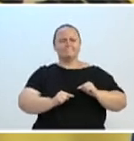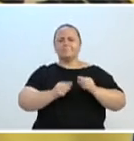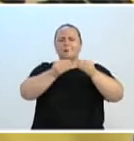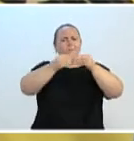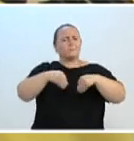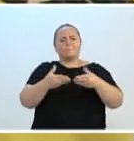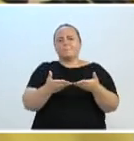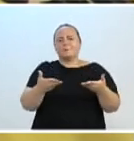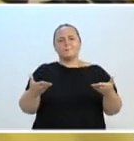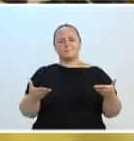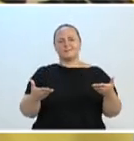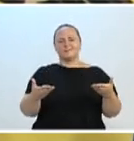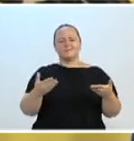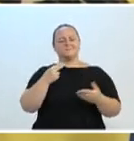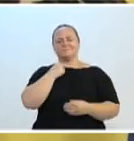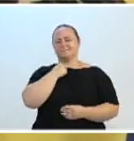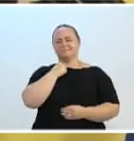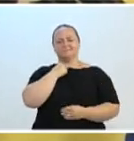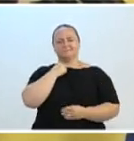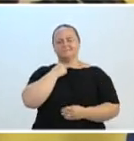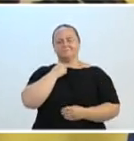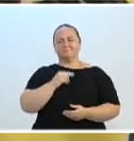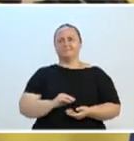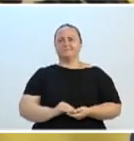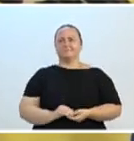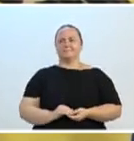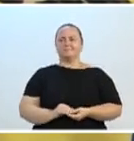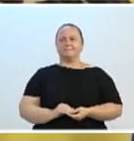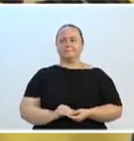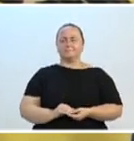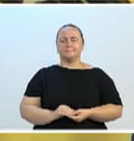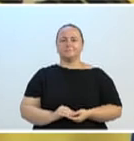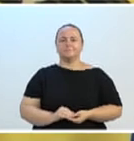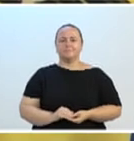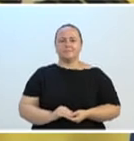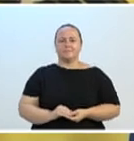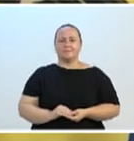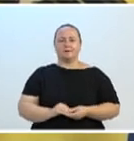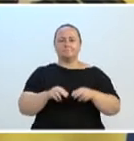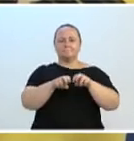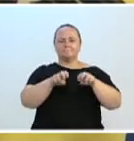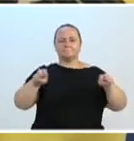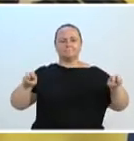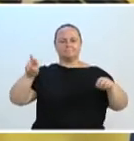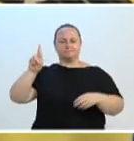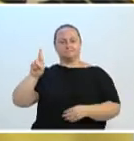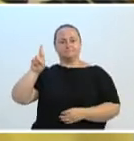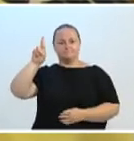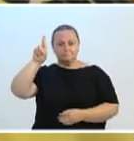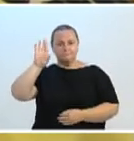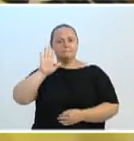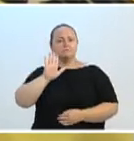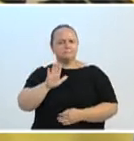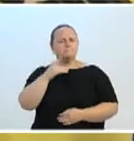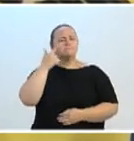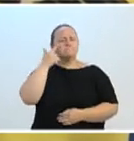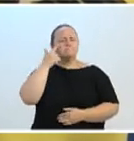perdendo. O nosso mandato na mesa diretora será marcado por muita